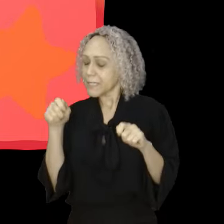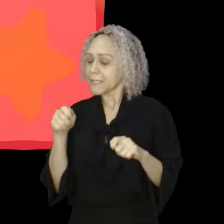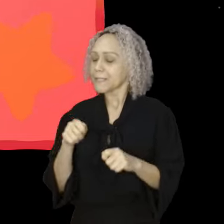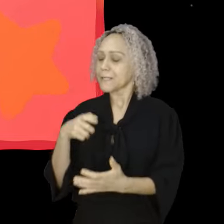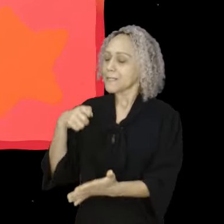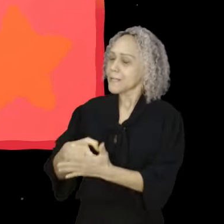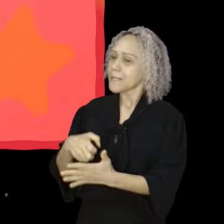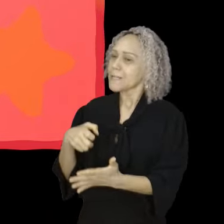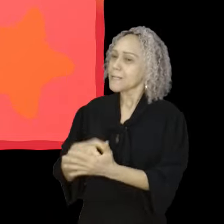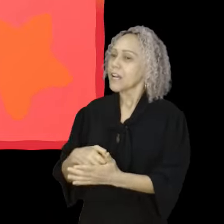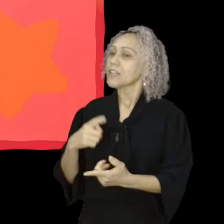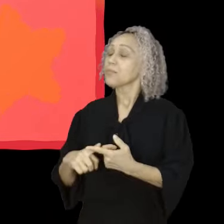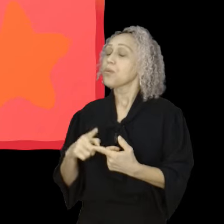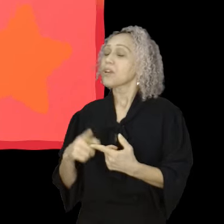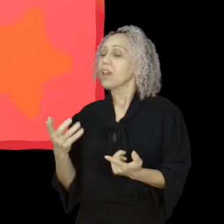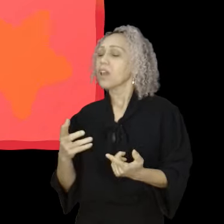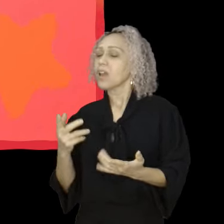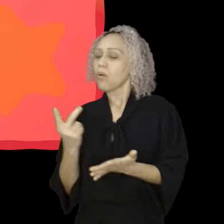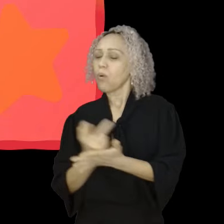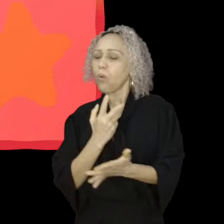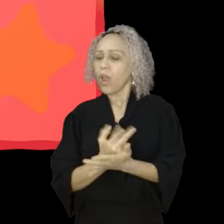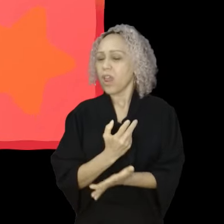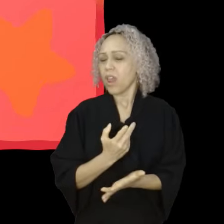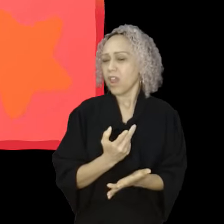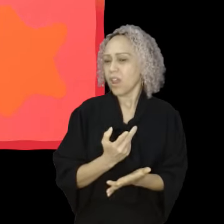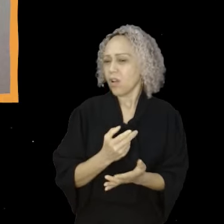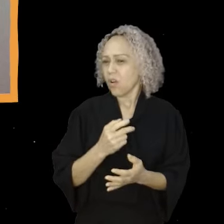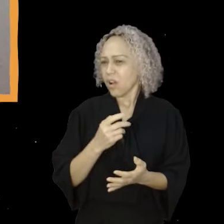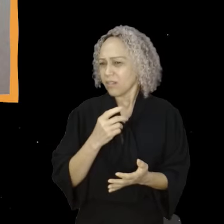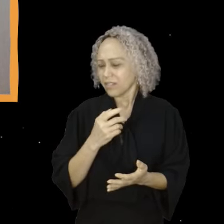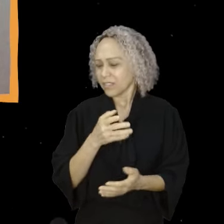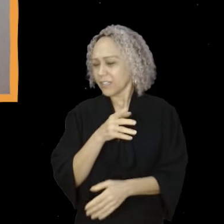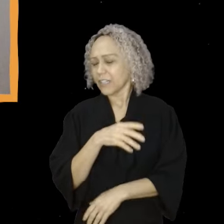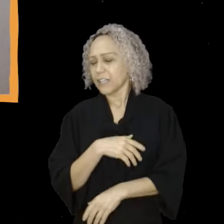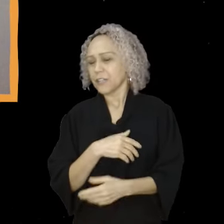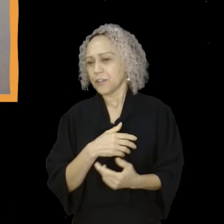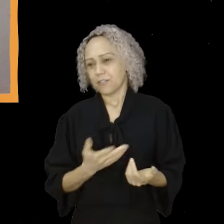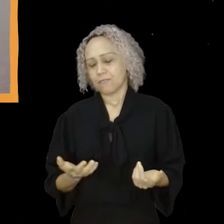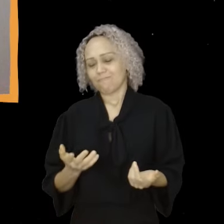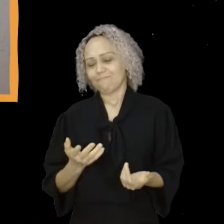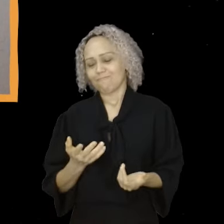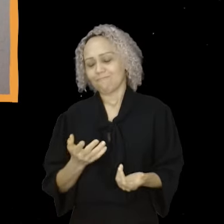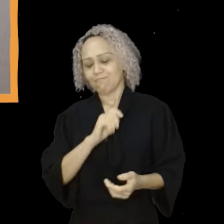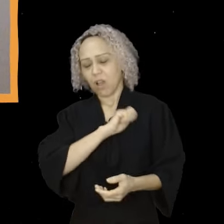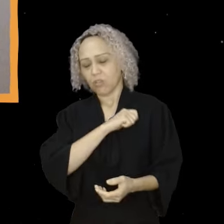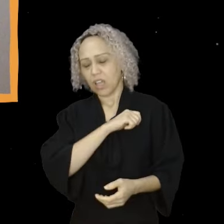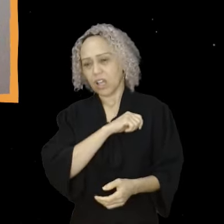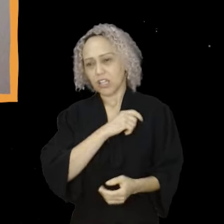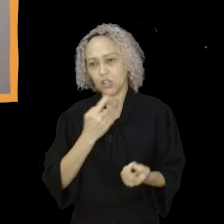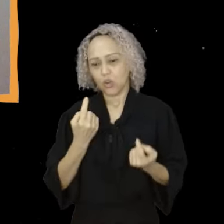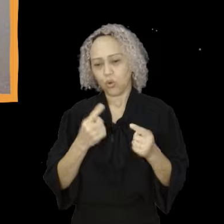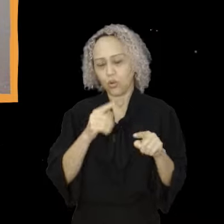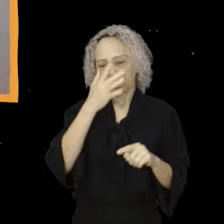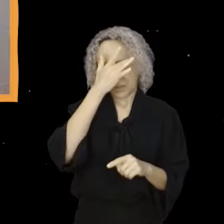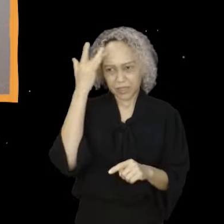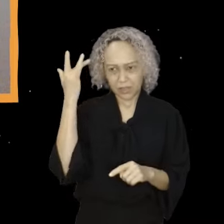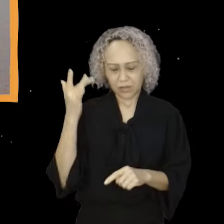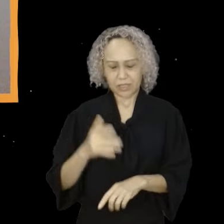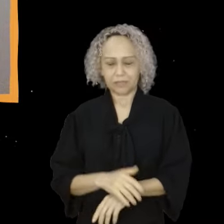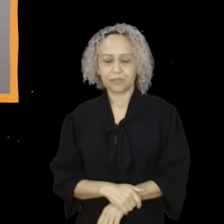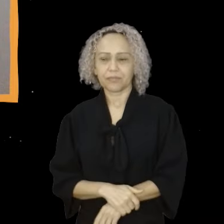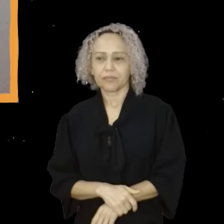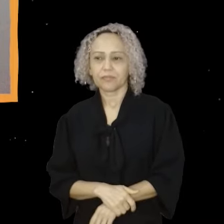guerreiro. Certíssima, Maria Monteiro. E sem rodeios. Gosto que nosso público é papo reto, assim. A gente também é.